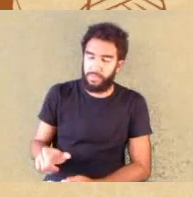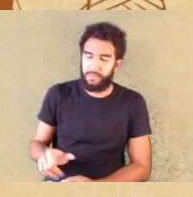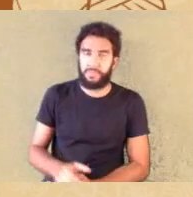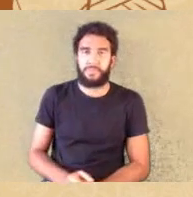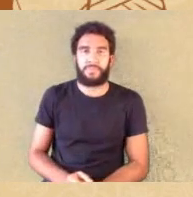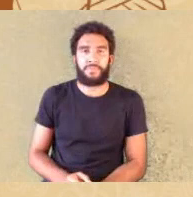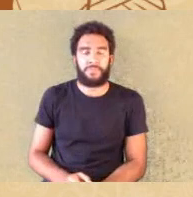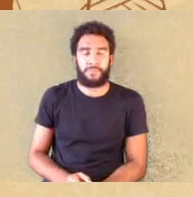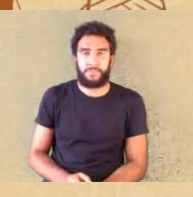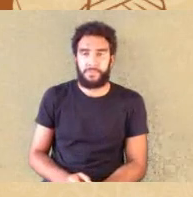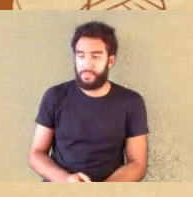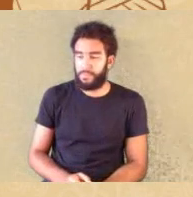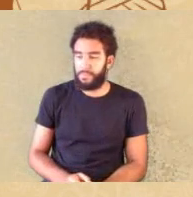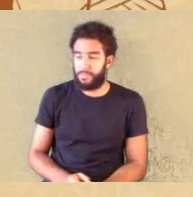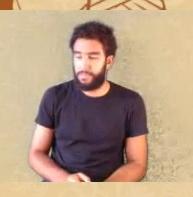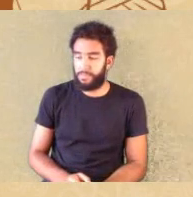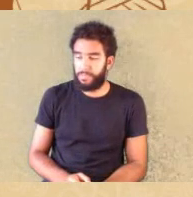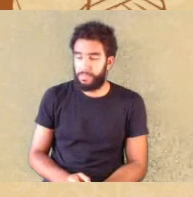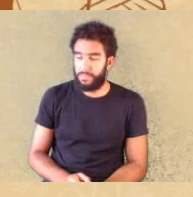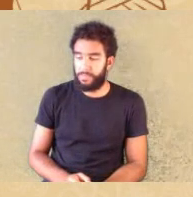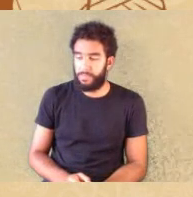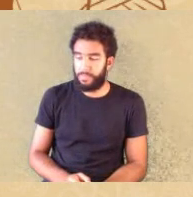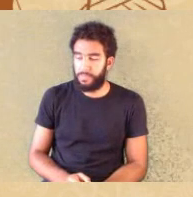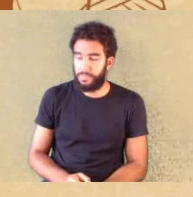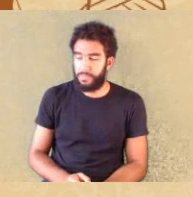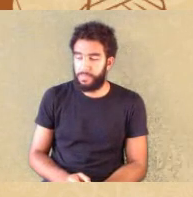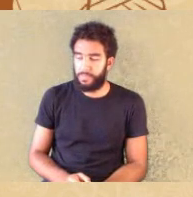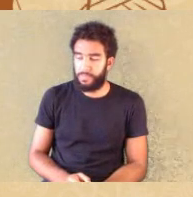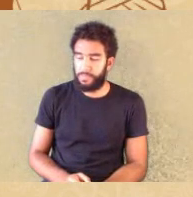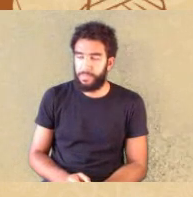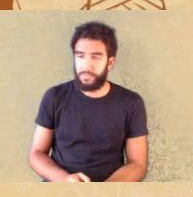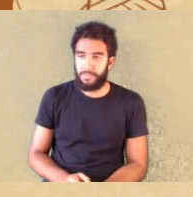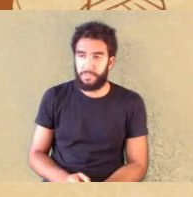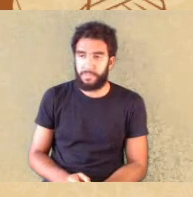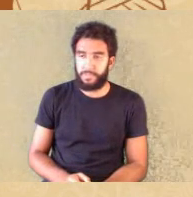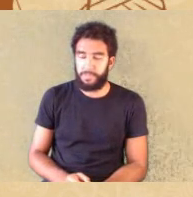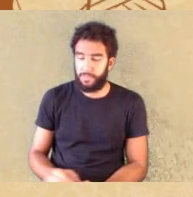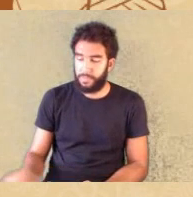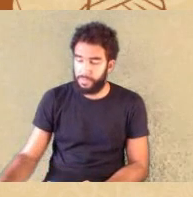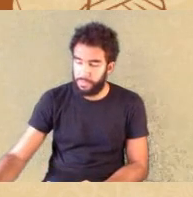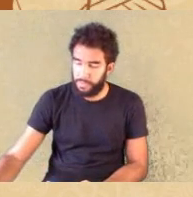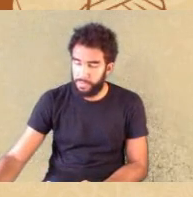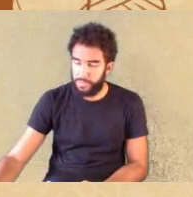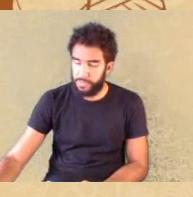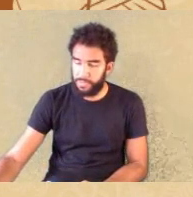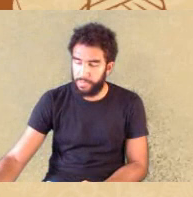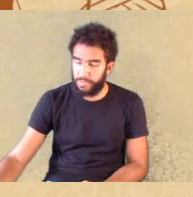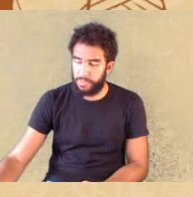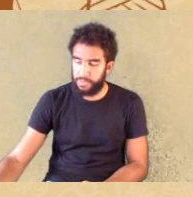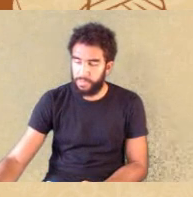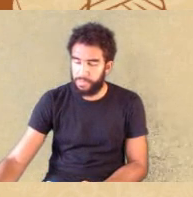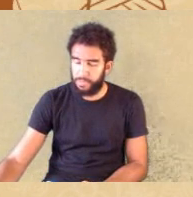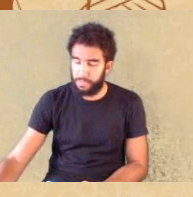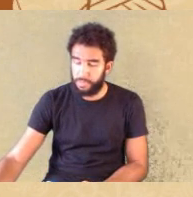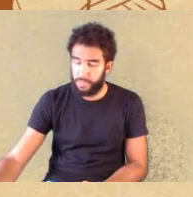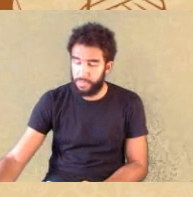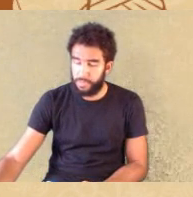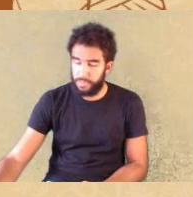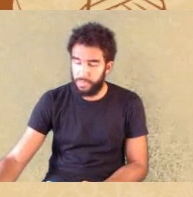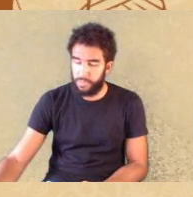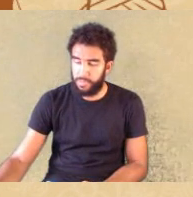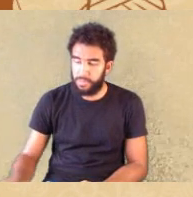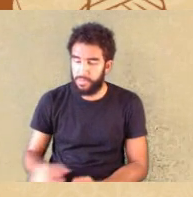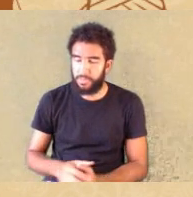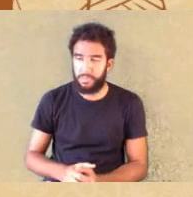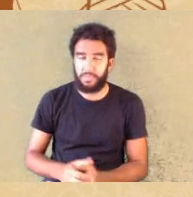E esse desafio, eu coloquei uma frase do nosso Abdias, né? Nosso decano do Movimento Negro, saudoso professor Abdias,